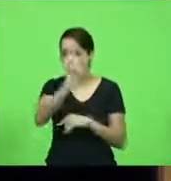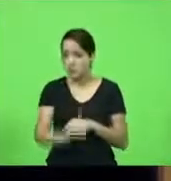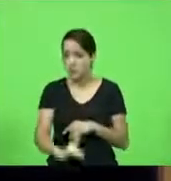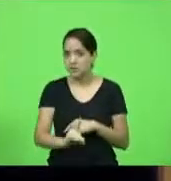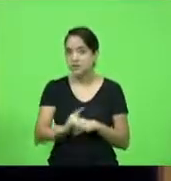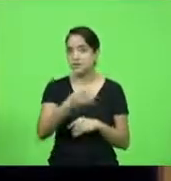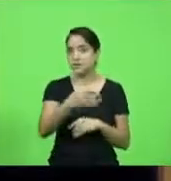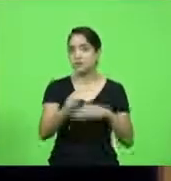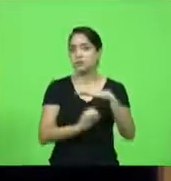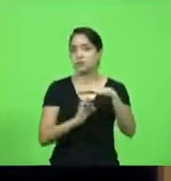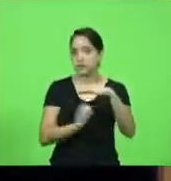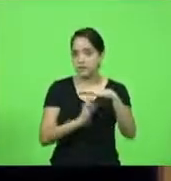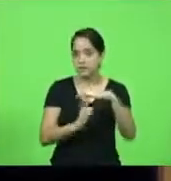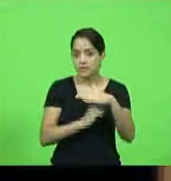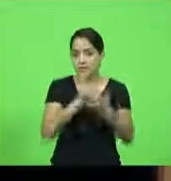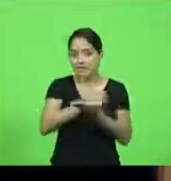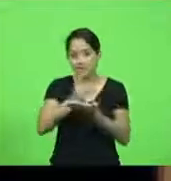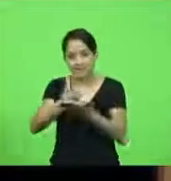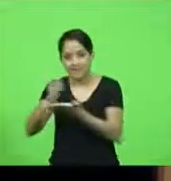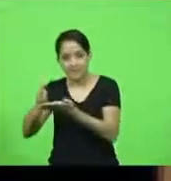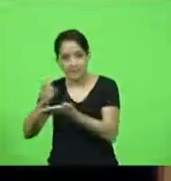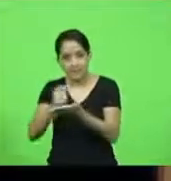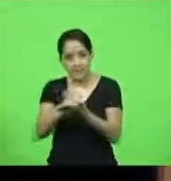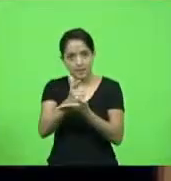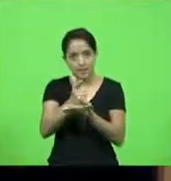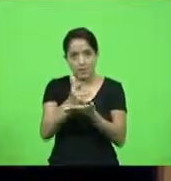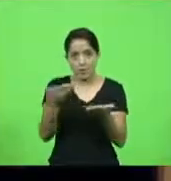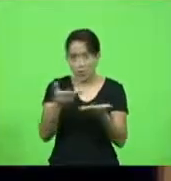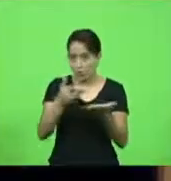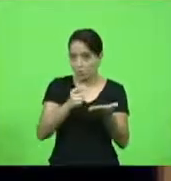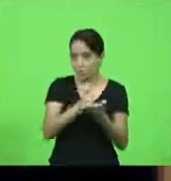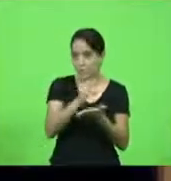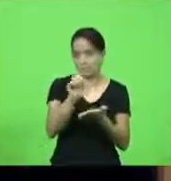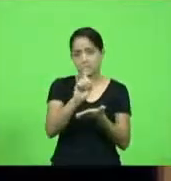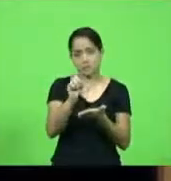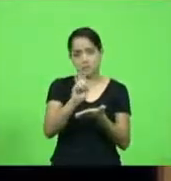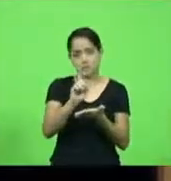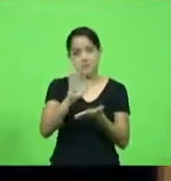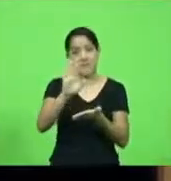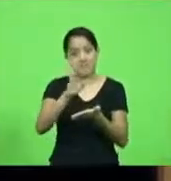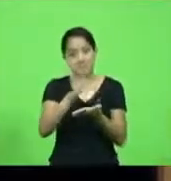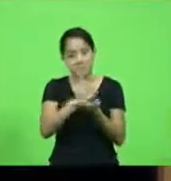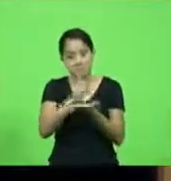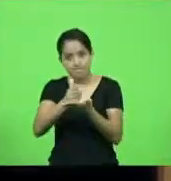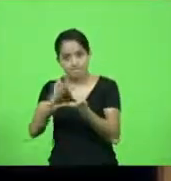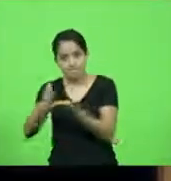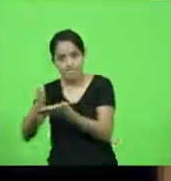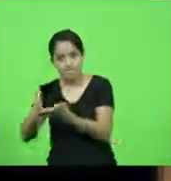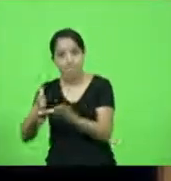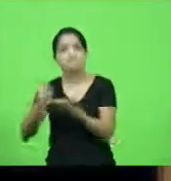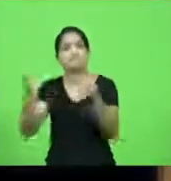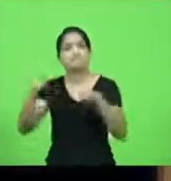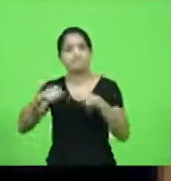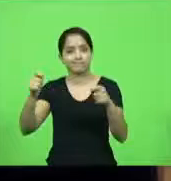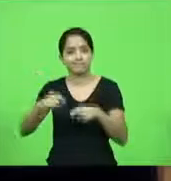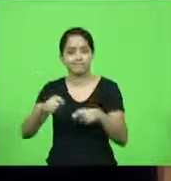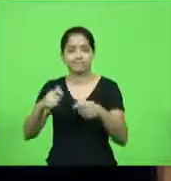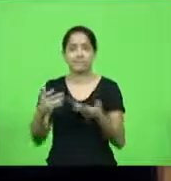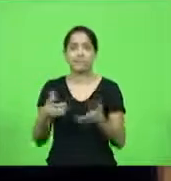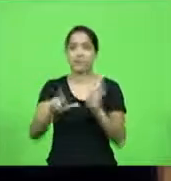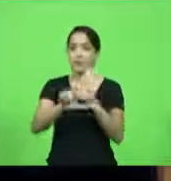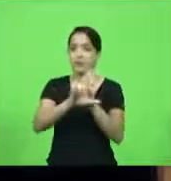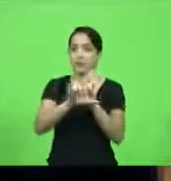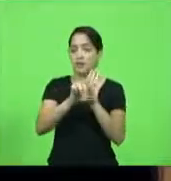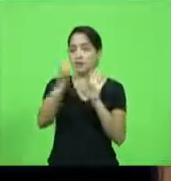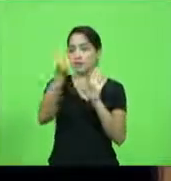de conseguir parcelar, porque hoje ele não está pagando, mas ele parcelando ele vai poder pagar. E a lei diz mais o